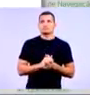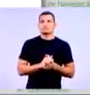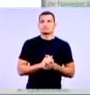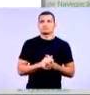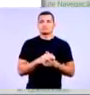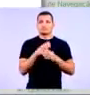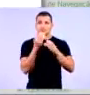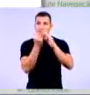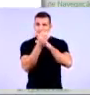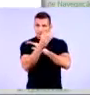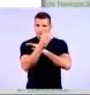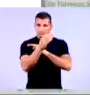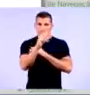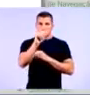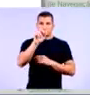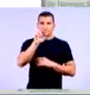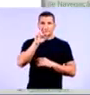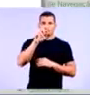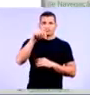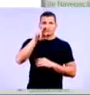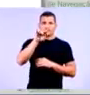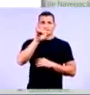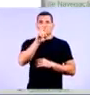Enviar este arquivo.